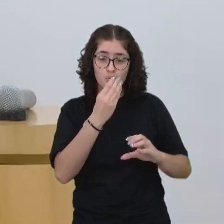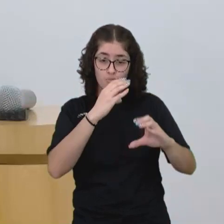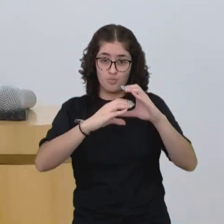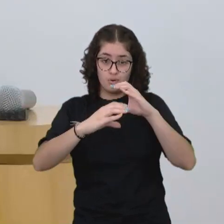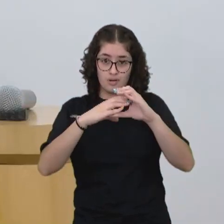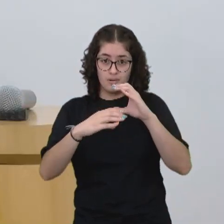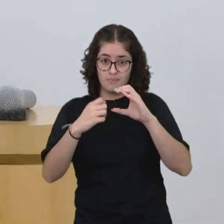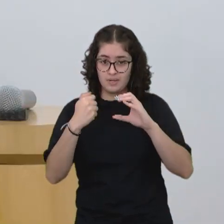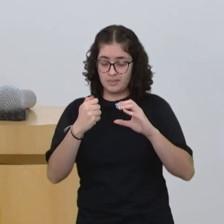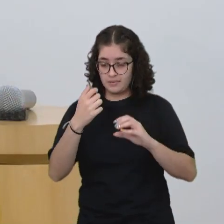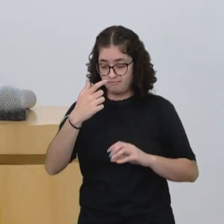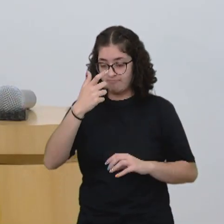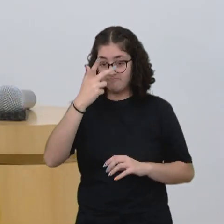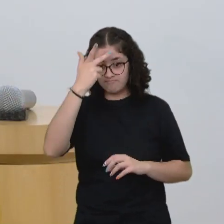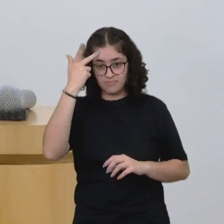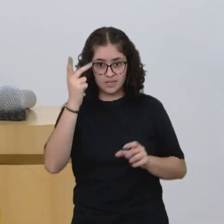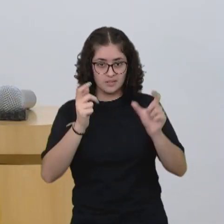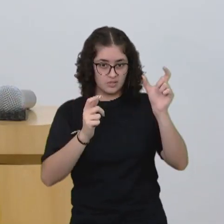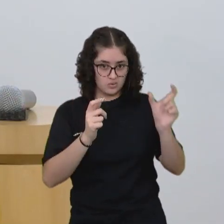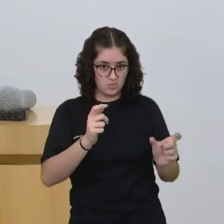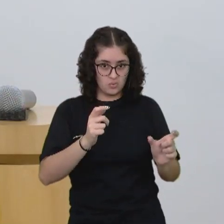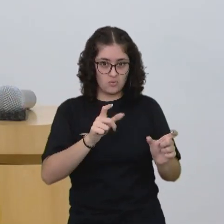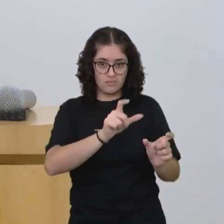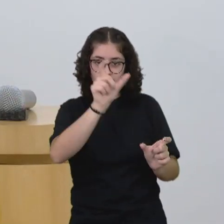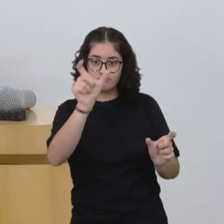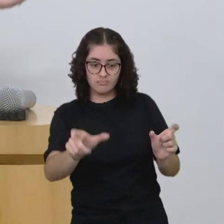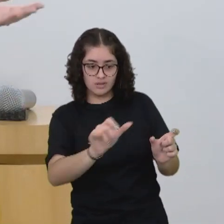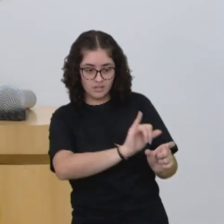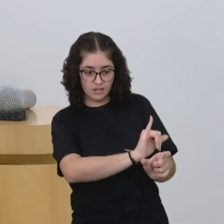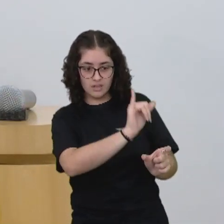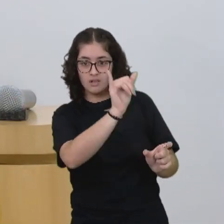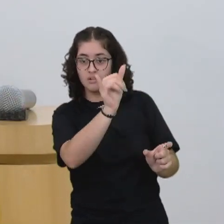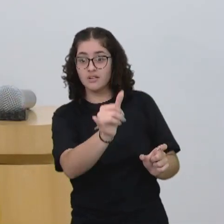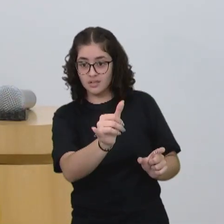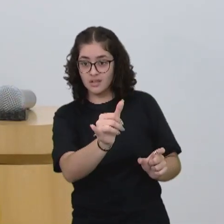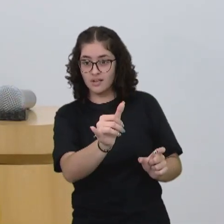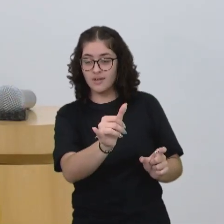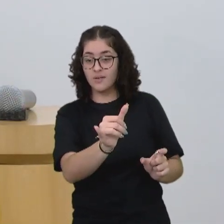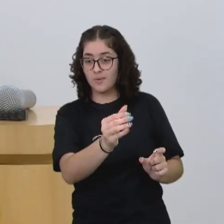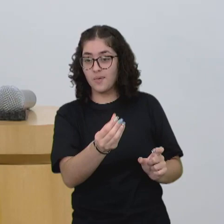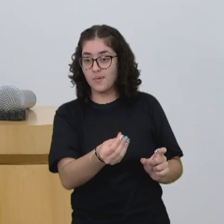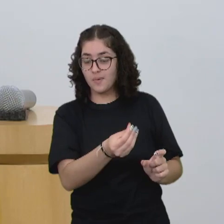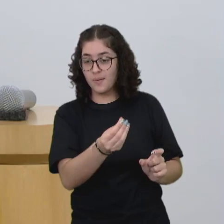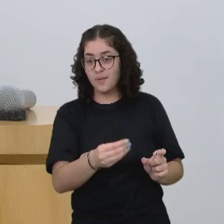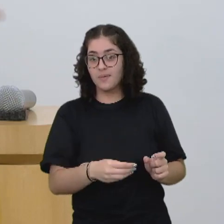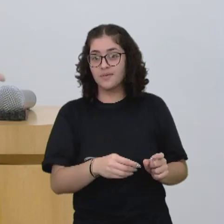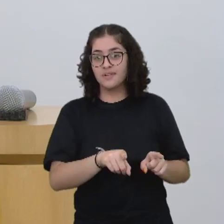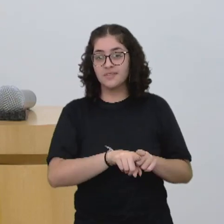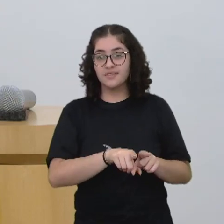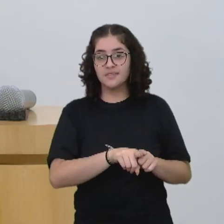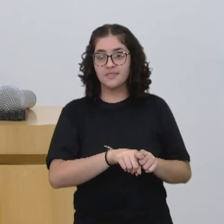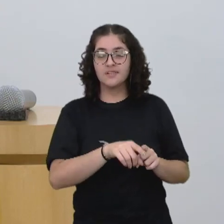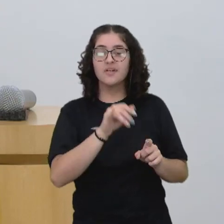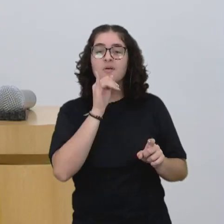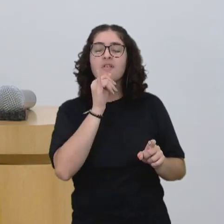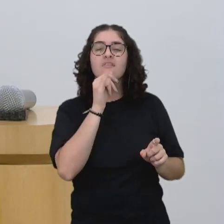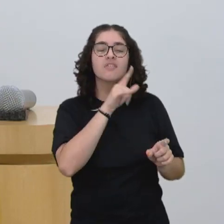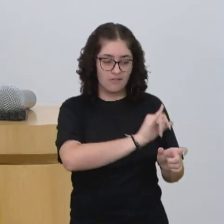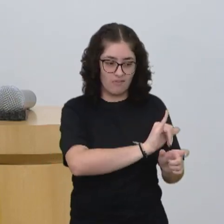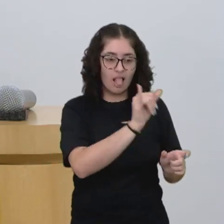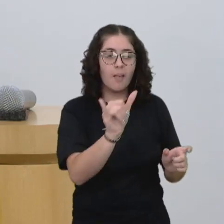tem que ter alguém para emitir, ou um meio de comunicação para emitir, uma mensagem para ser